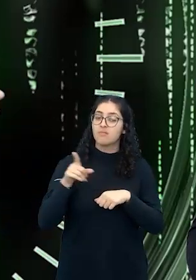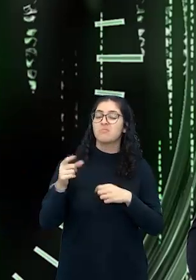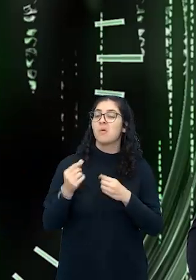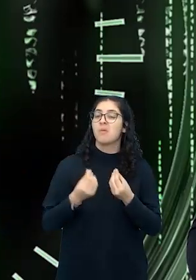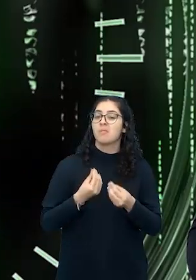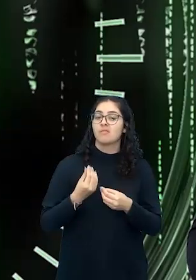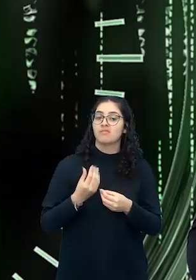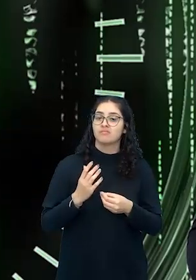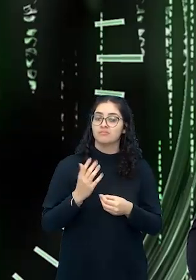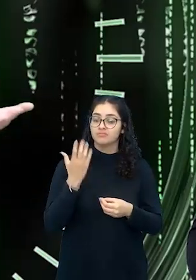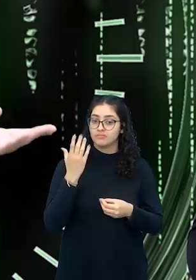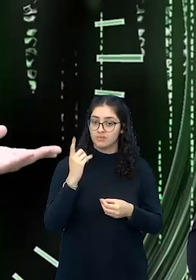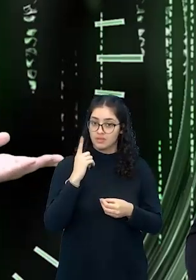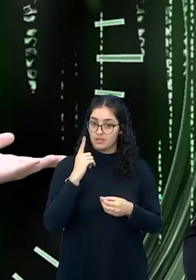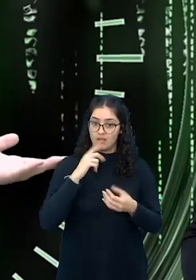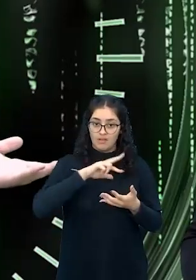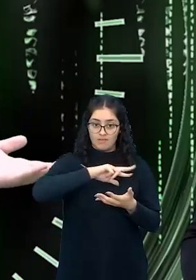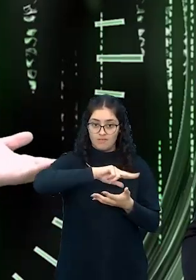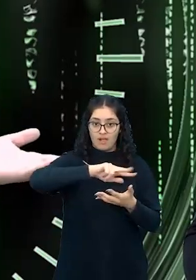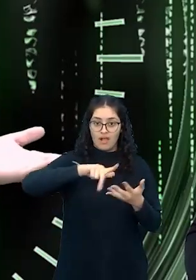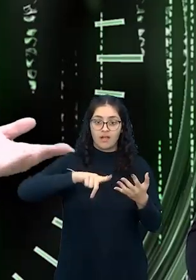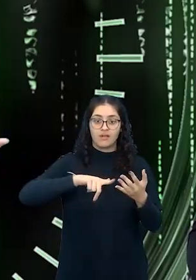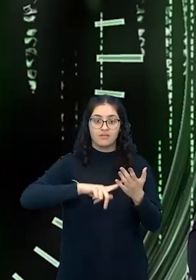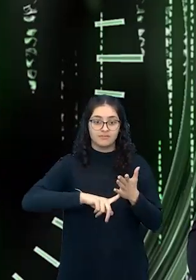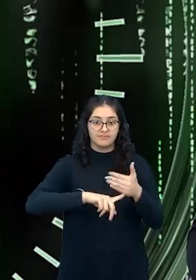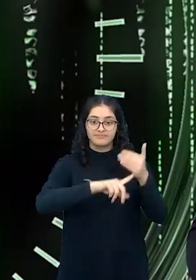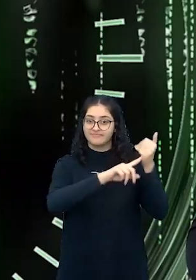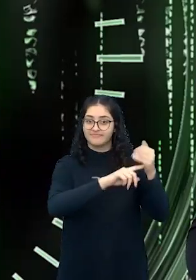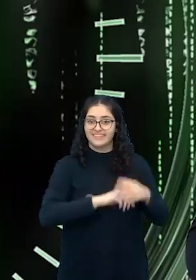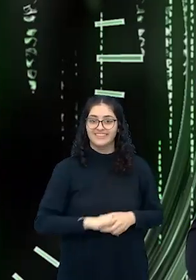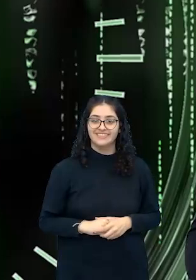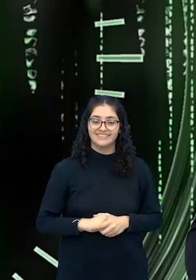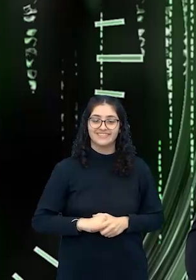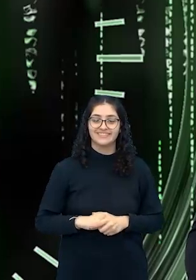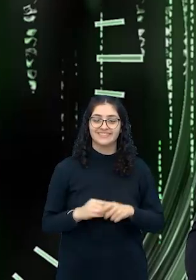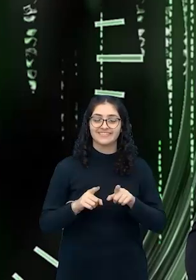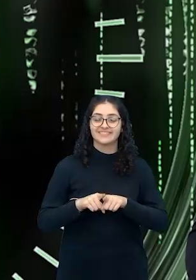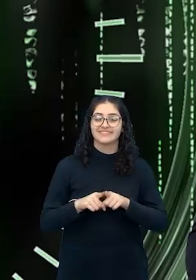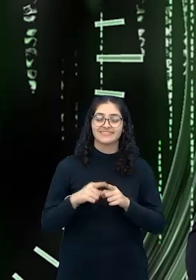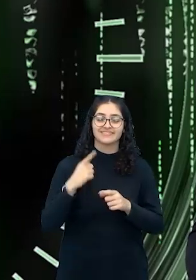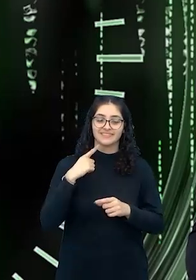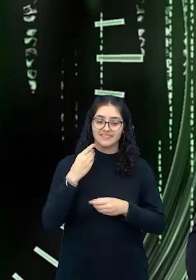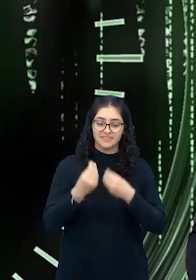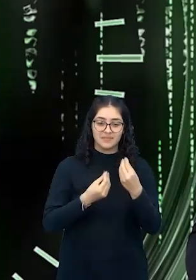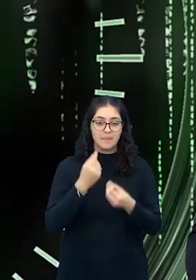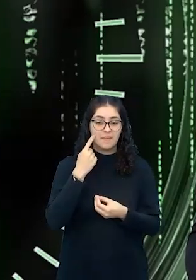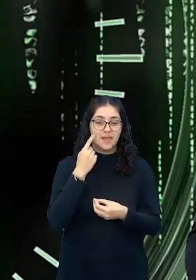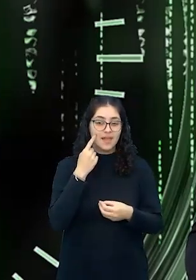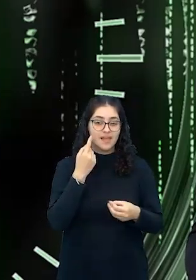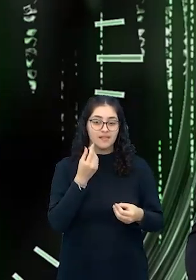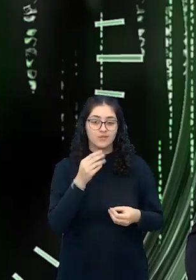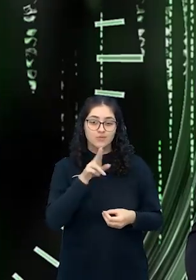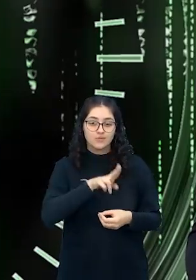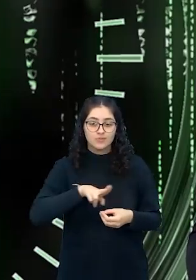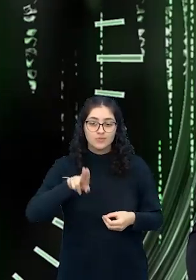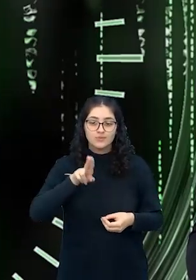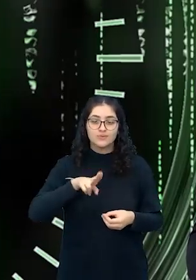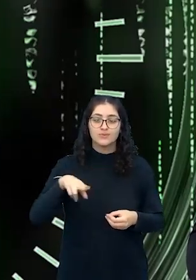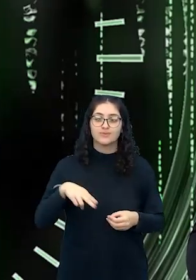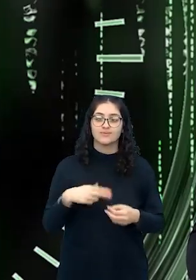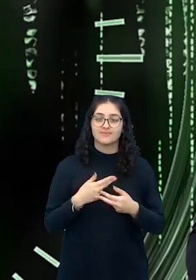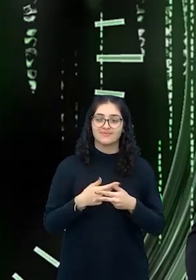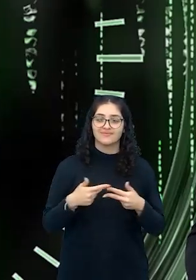quê? Porque eu tenho esse conjunto de tecnologias. Então esse conjunto de tecnologia, a gente saber mexer, saber utilizar esses conjuntos